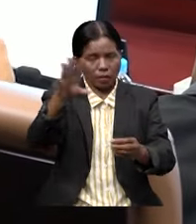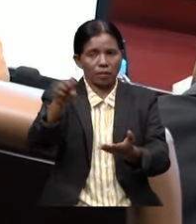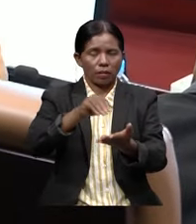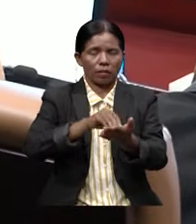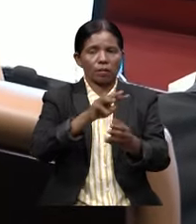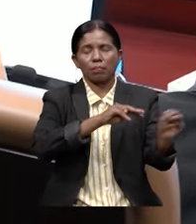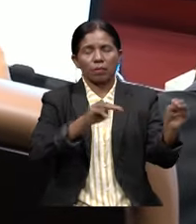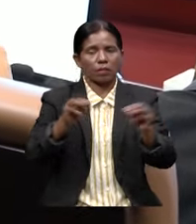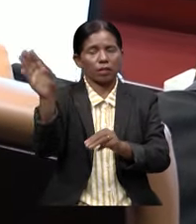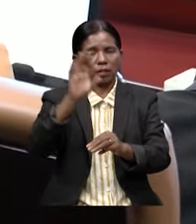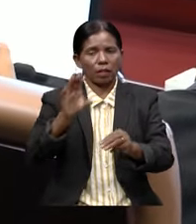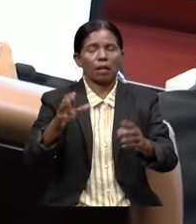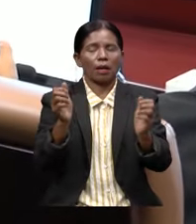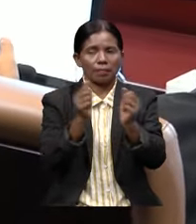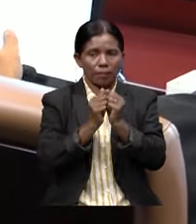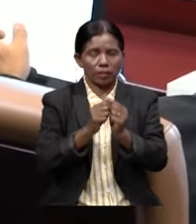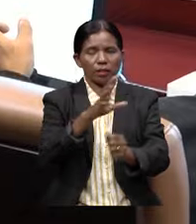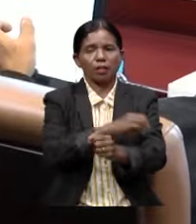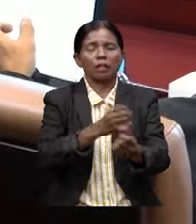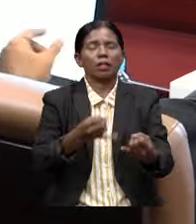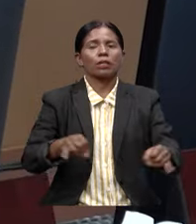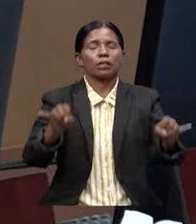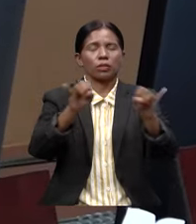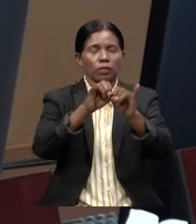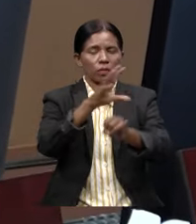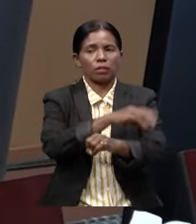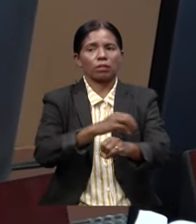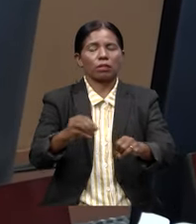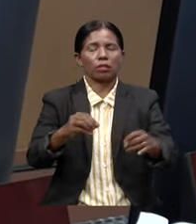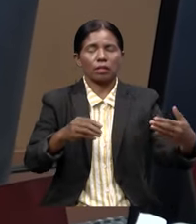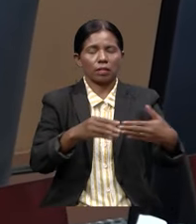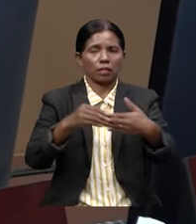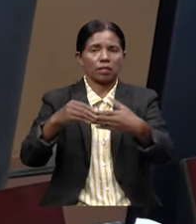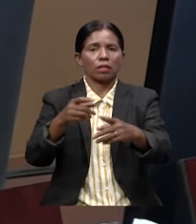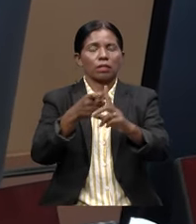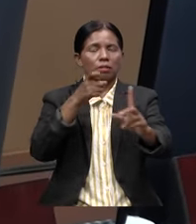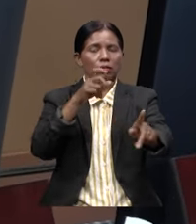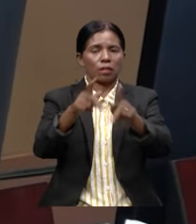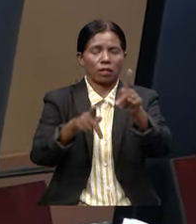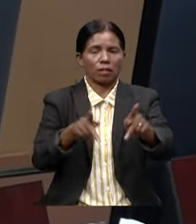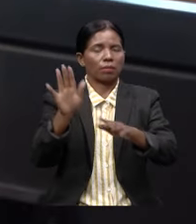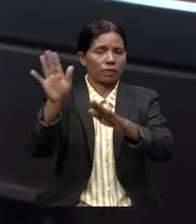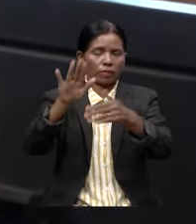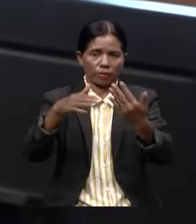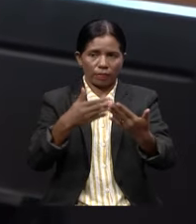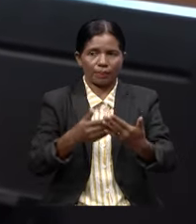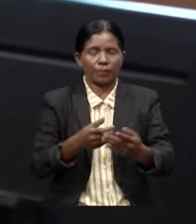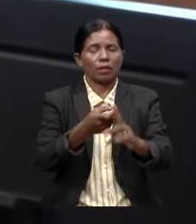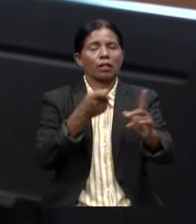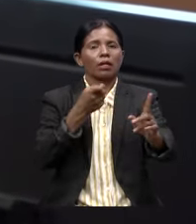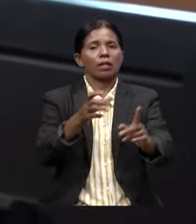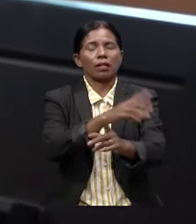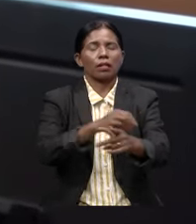mudança climática, no aumento em capacidade institucional, no organizacional, russi comunidade rural Sira. Iniciativa